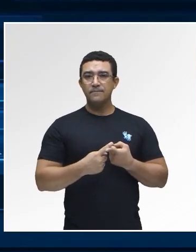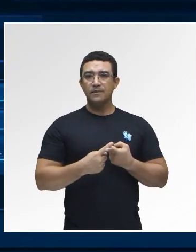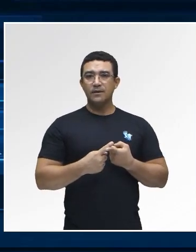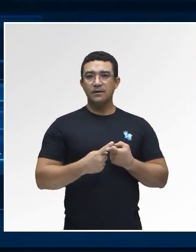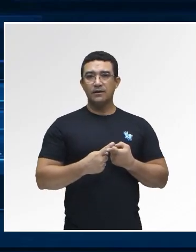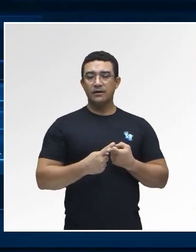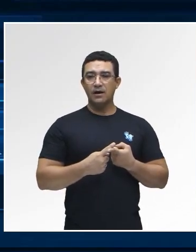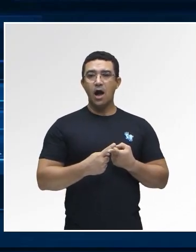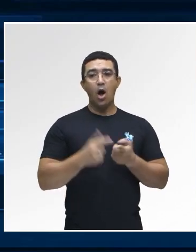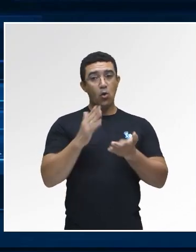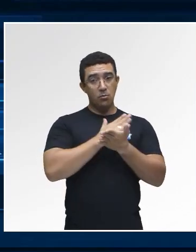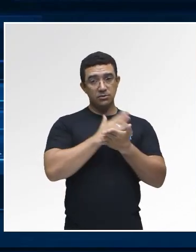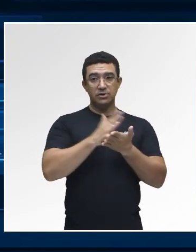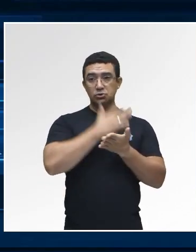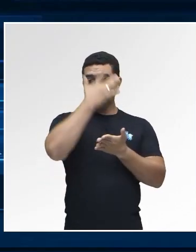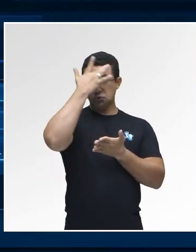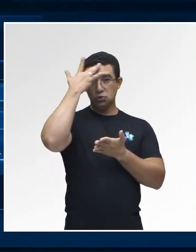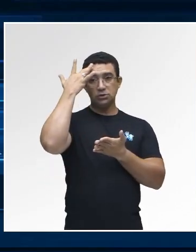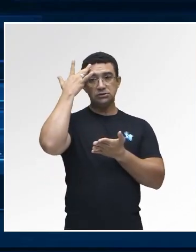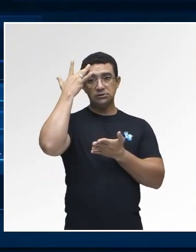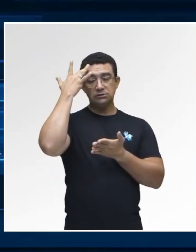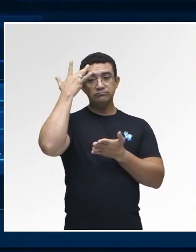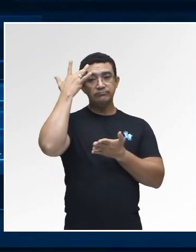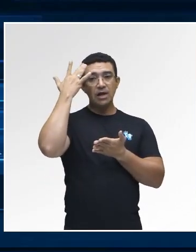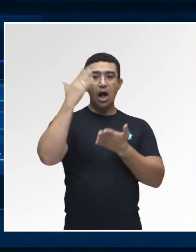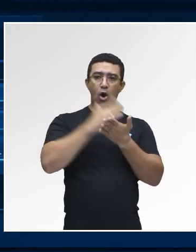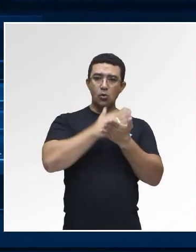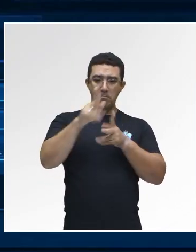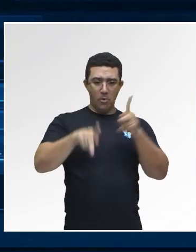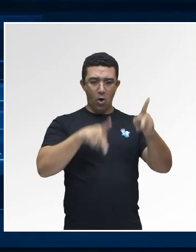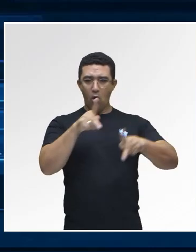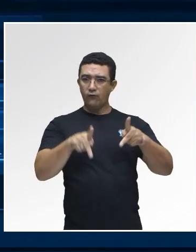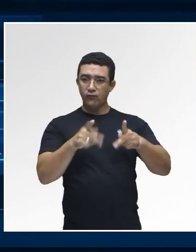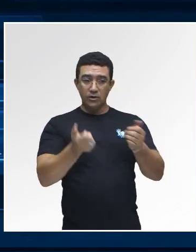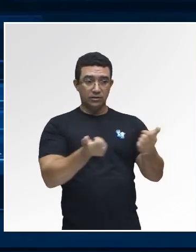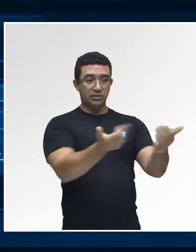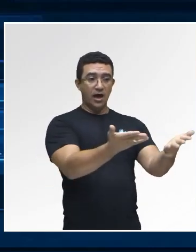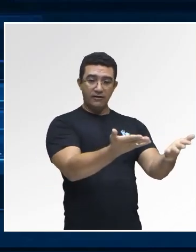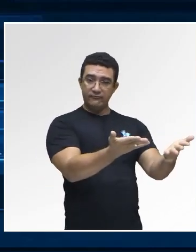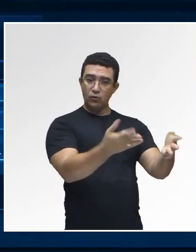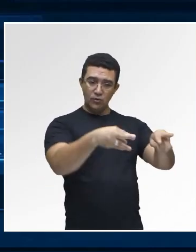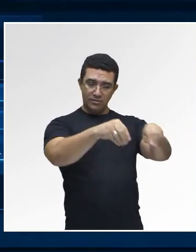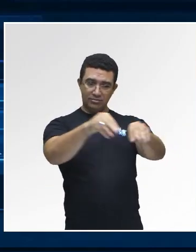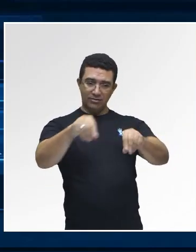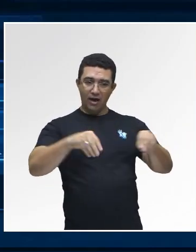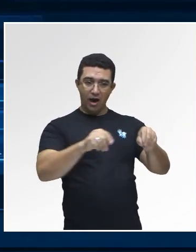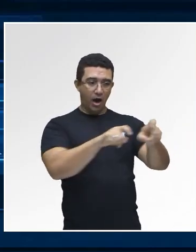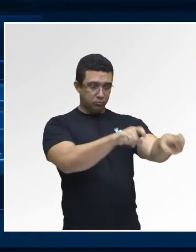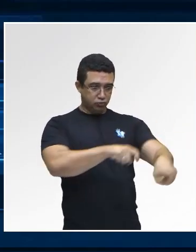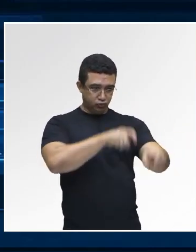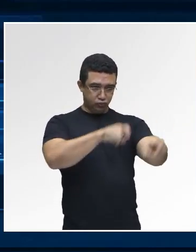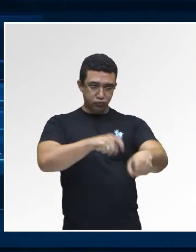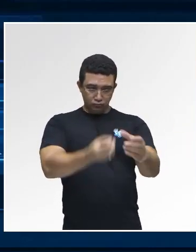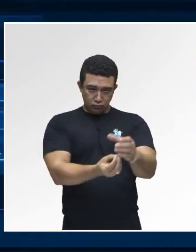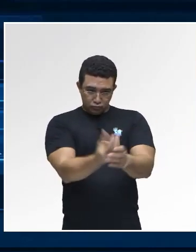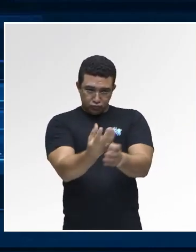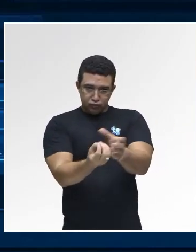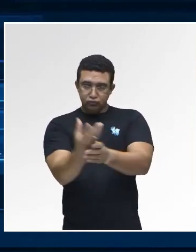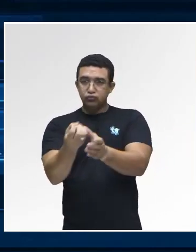era escravizado. Alguns povos recebiam terras e produziam. E quando eles começaram a se